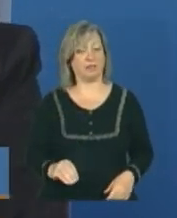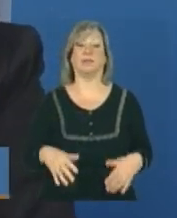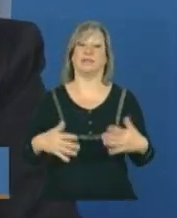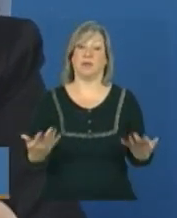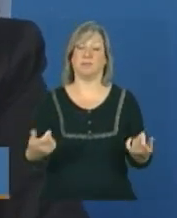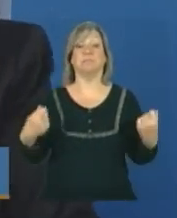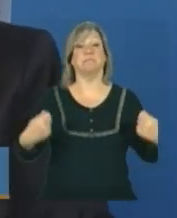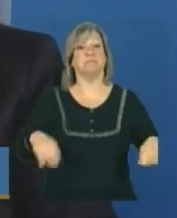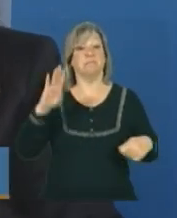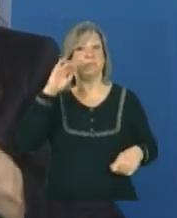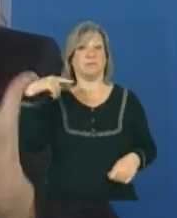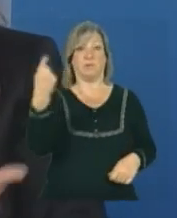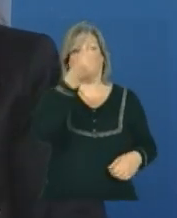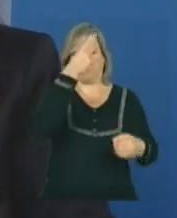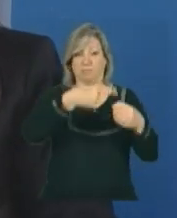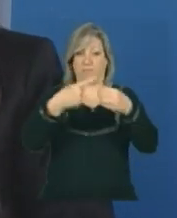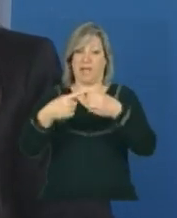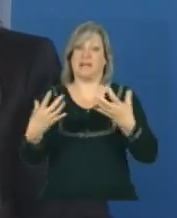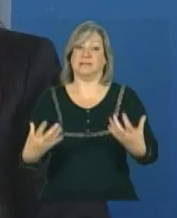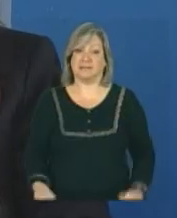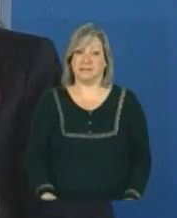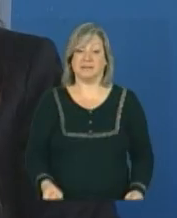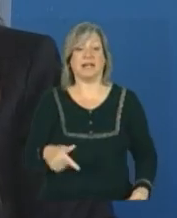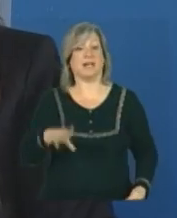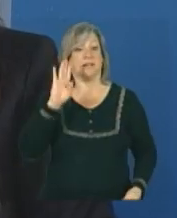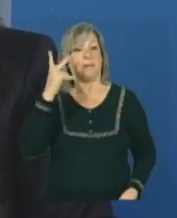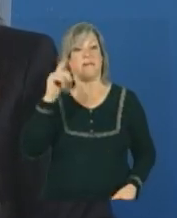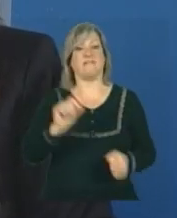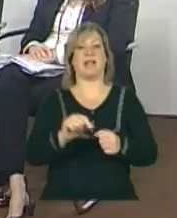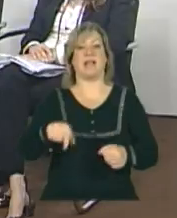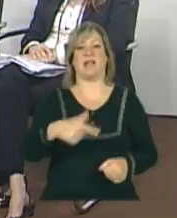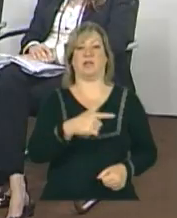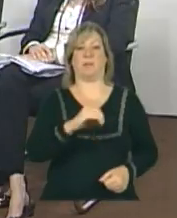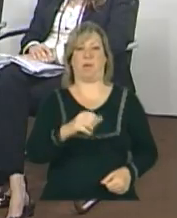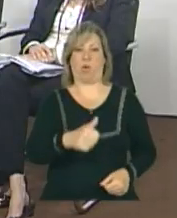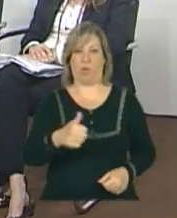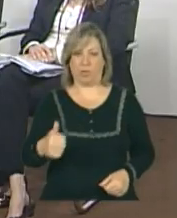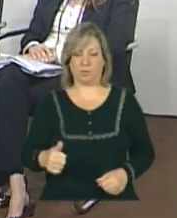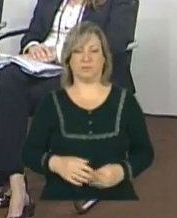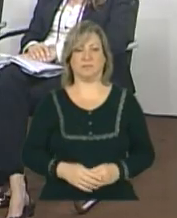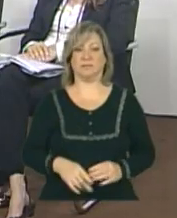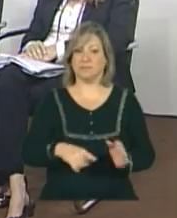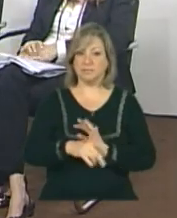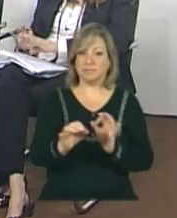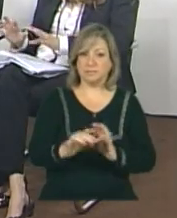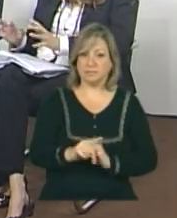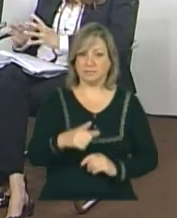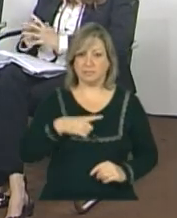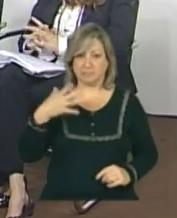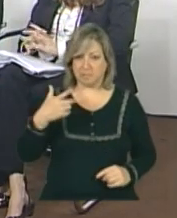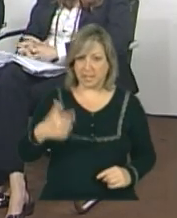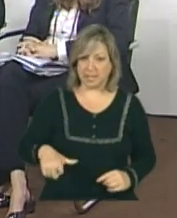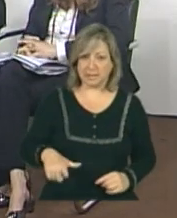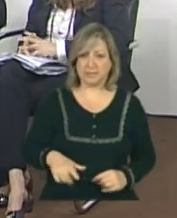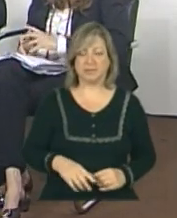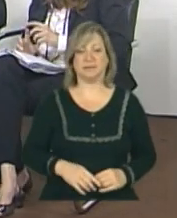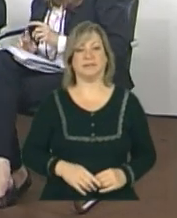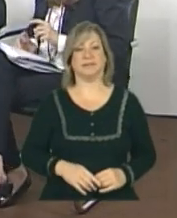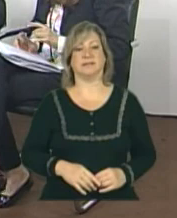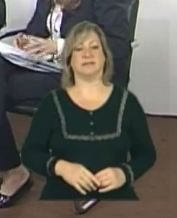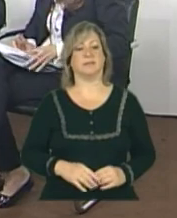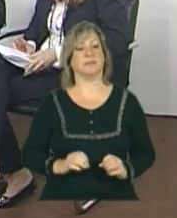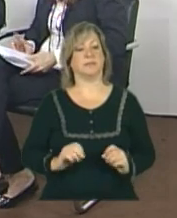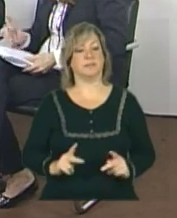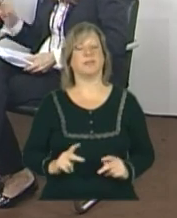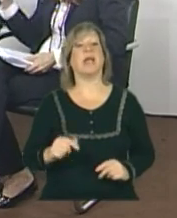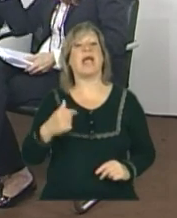do aceite dos municípios. Esse é o potencial para este ano. Complementar alguma coisa, Socorro? Não, acho que ele cumpriu muito bem. Eu acho que eu